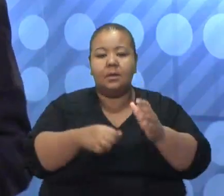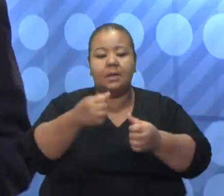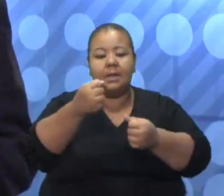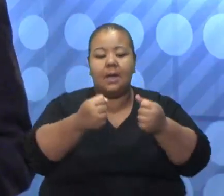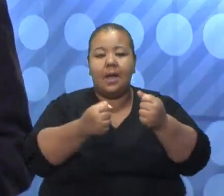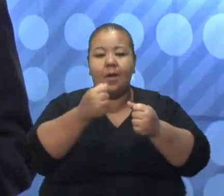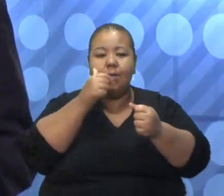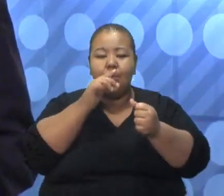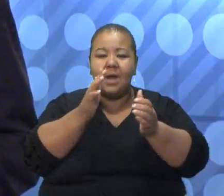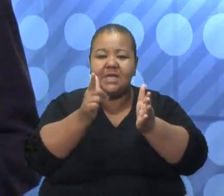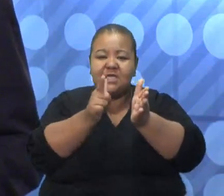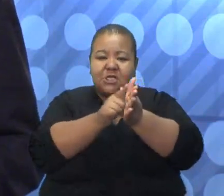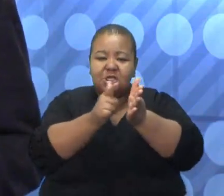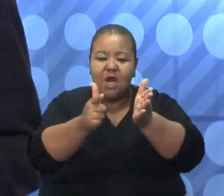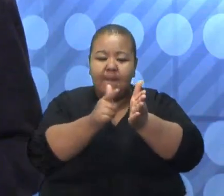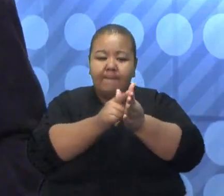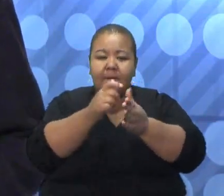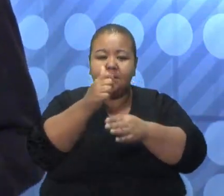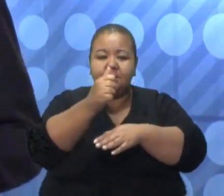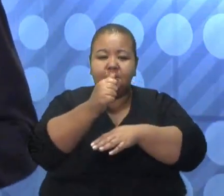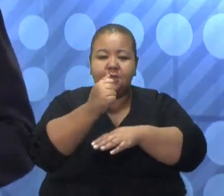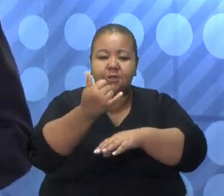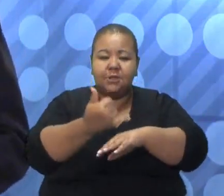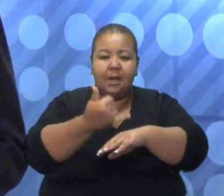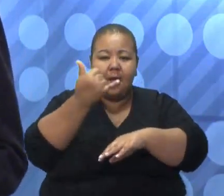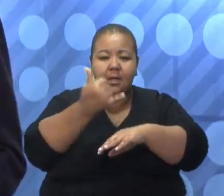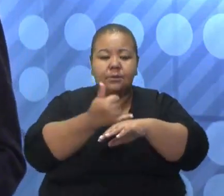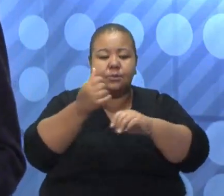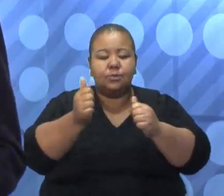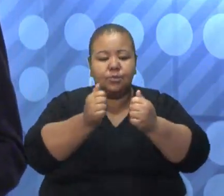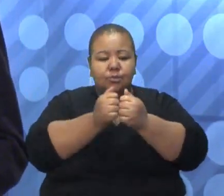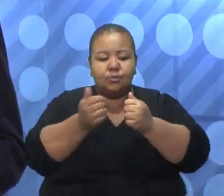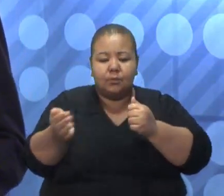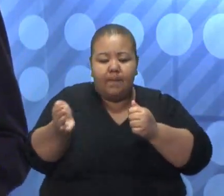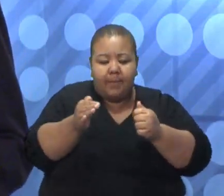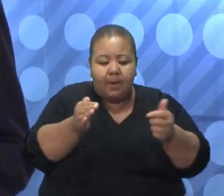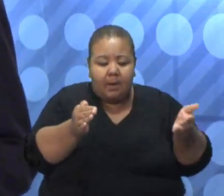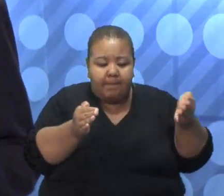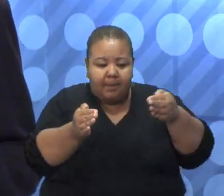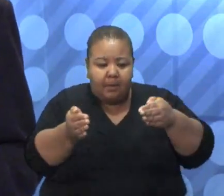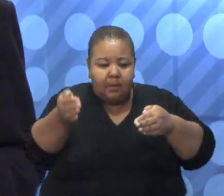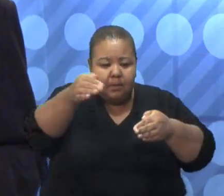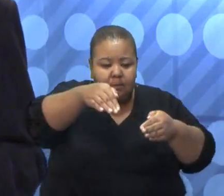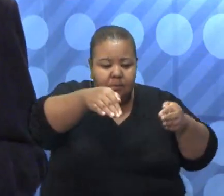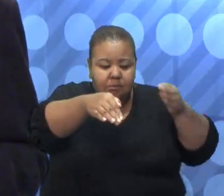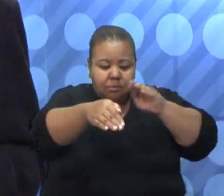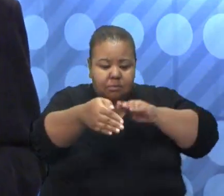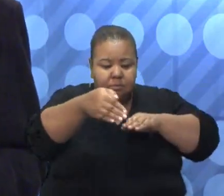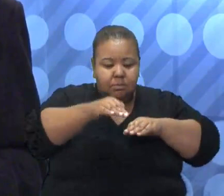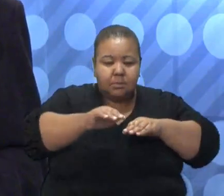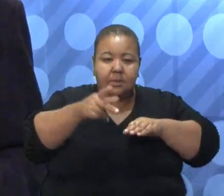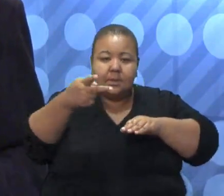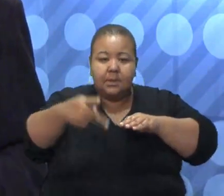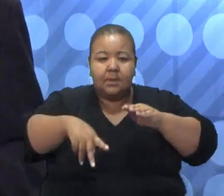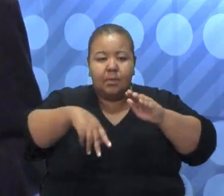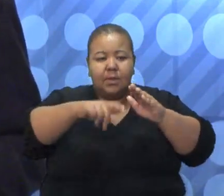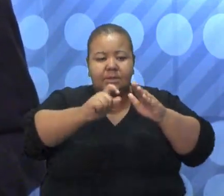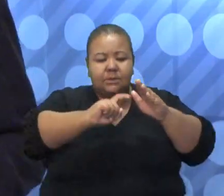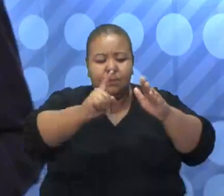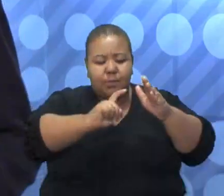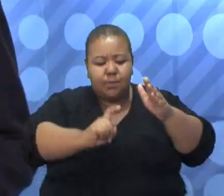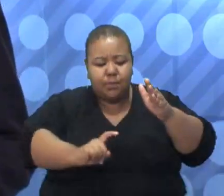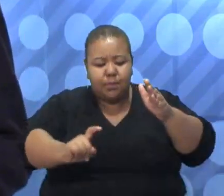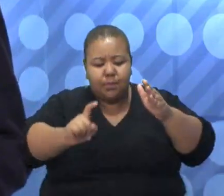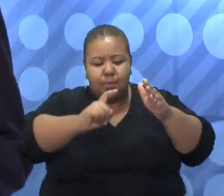vêm vão ser juntadas a ele, depois eu vou para o processo de pintura do automóvel, né? Aí, na sequência, a gente vai toda a parte